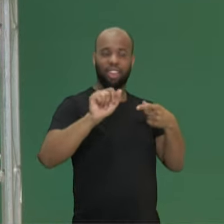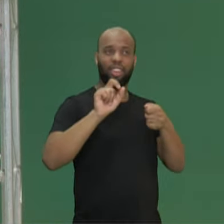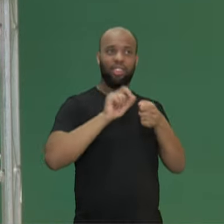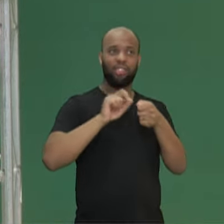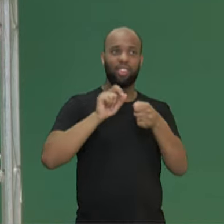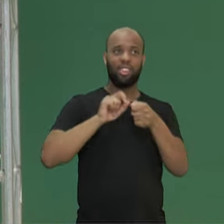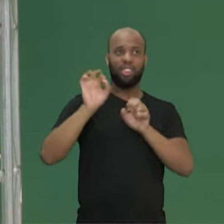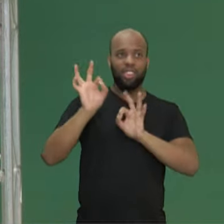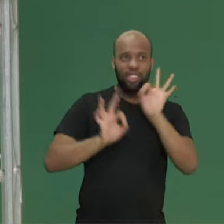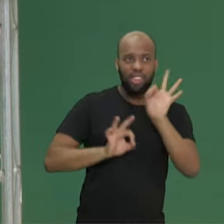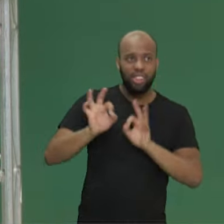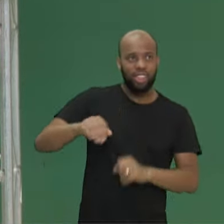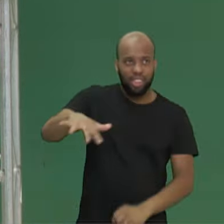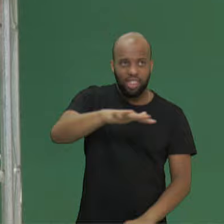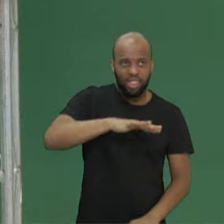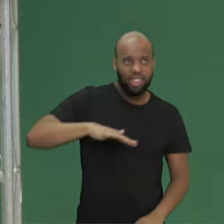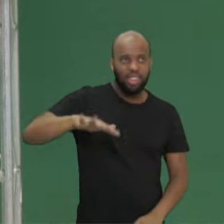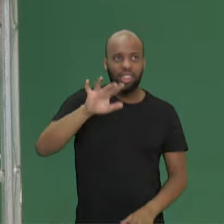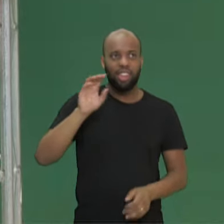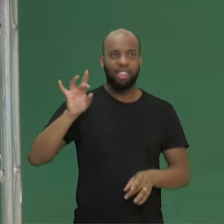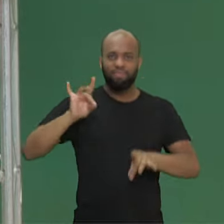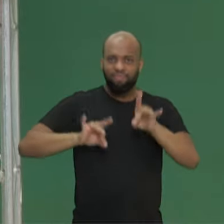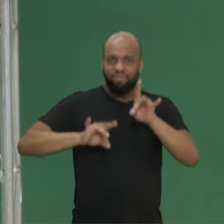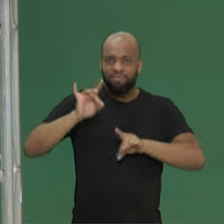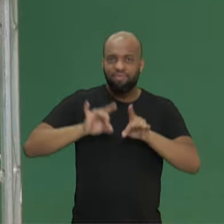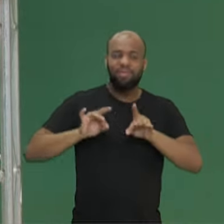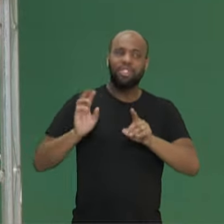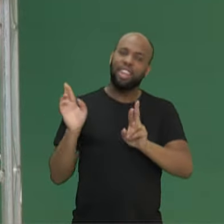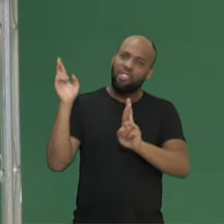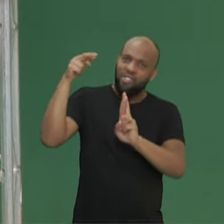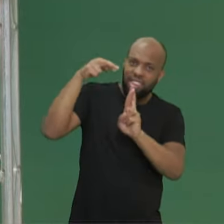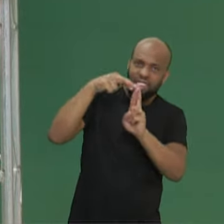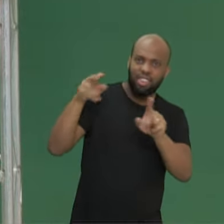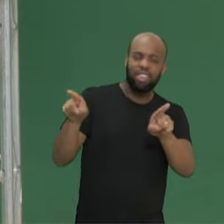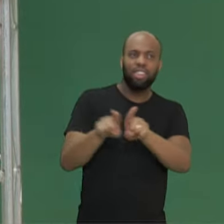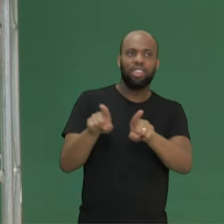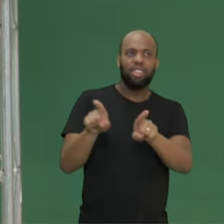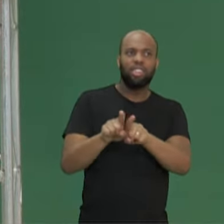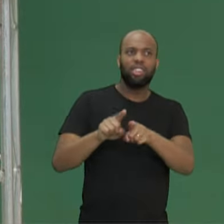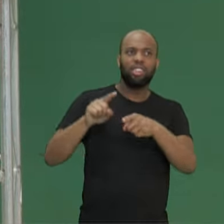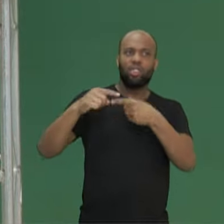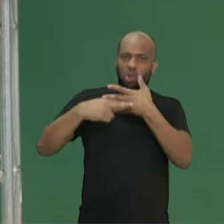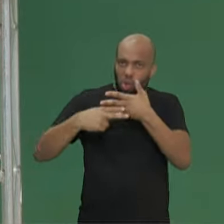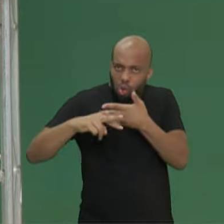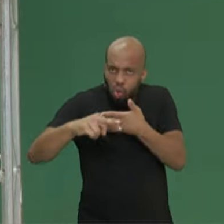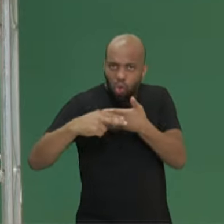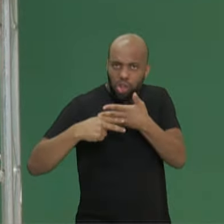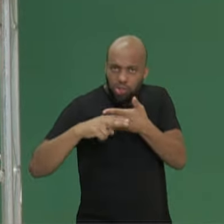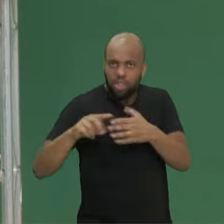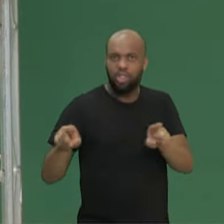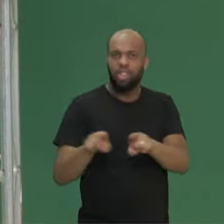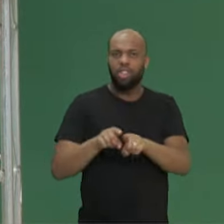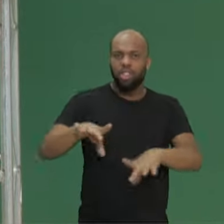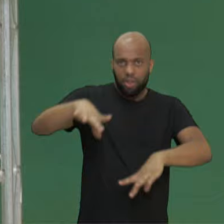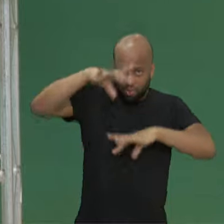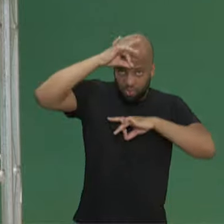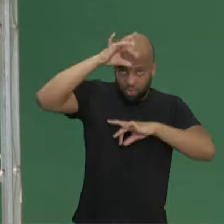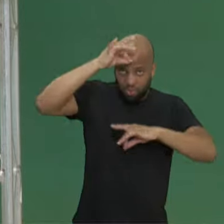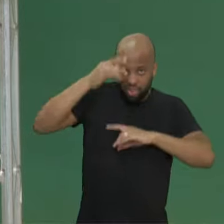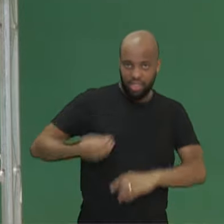espaço cênico, trazendo referências do lugar e, por consequência, das personagens que